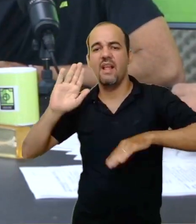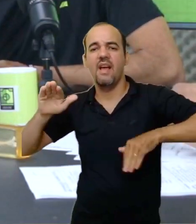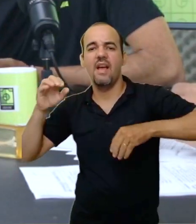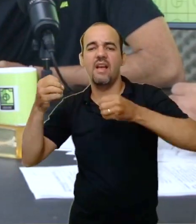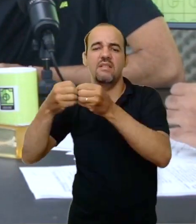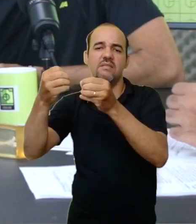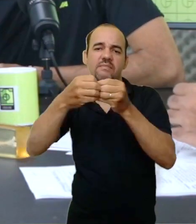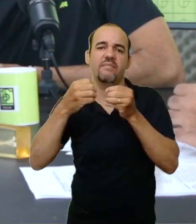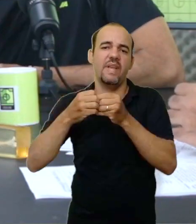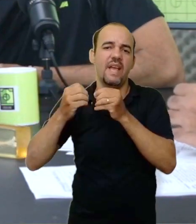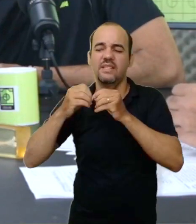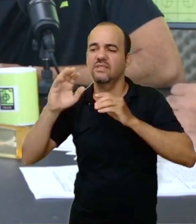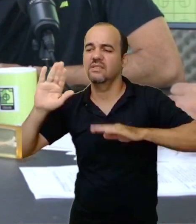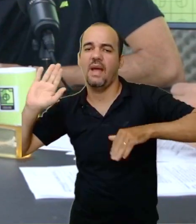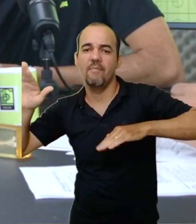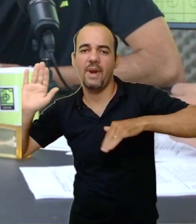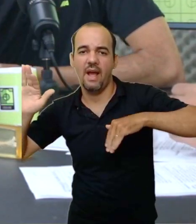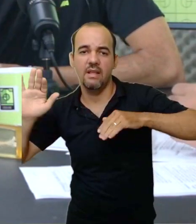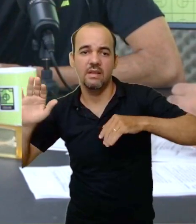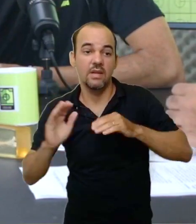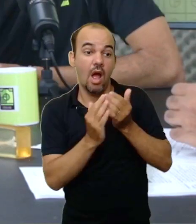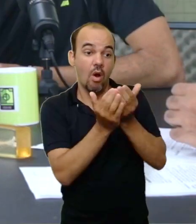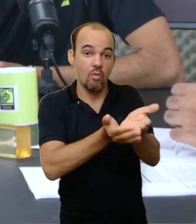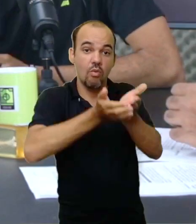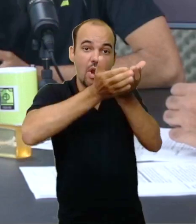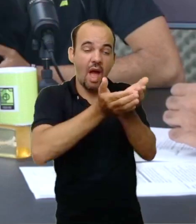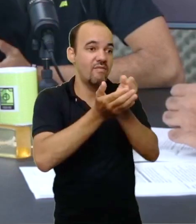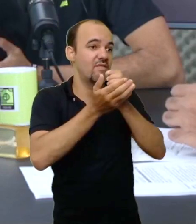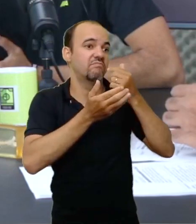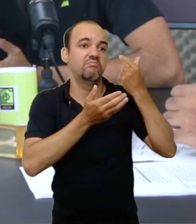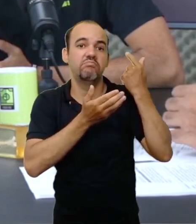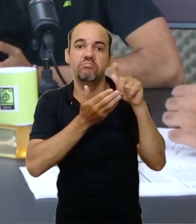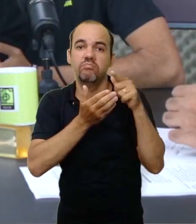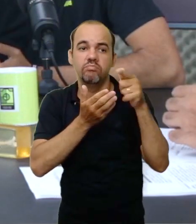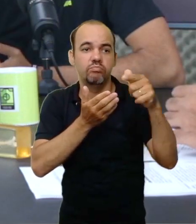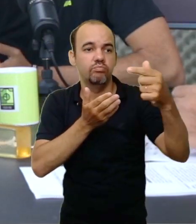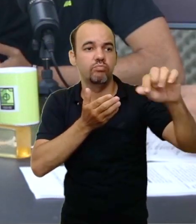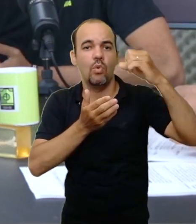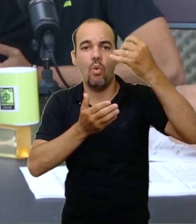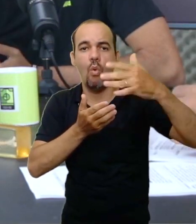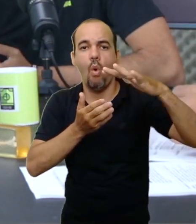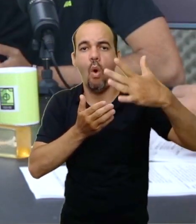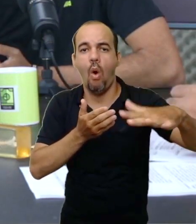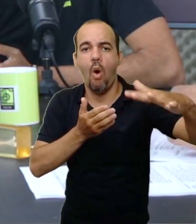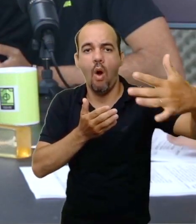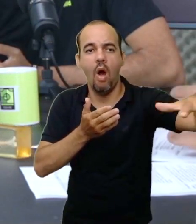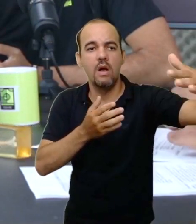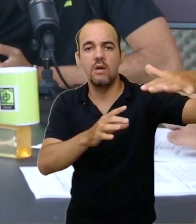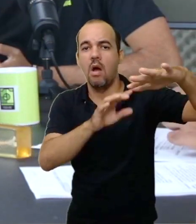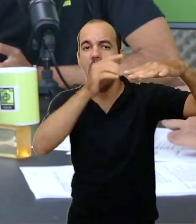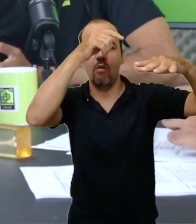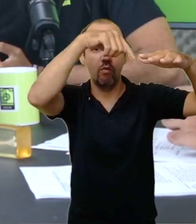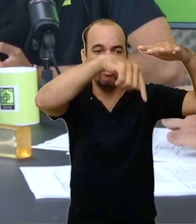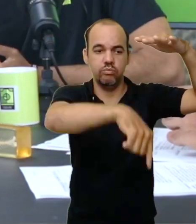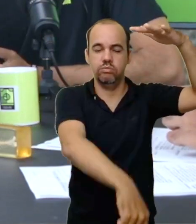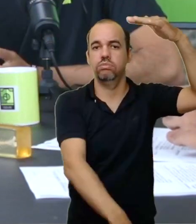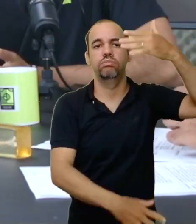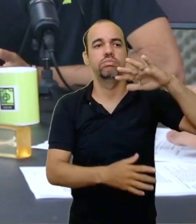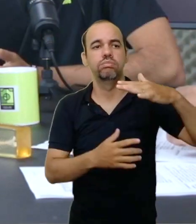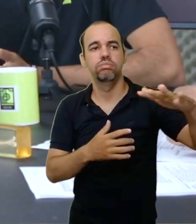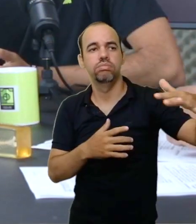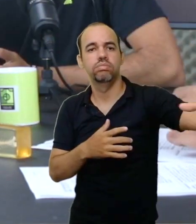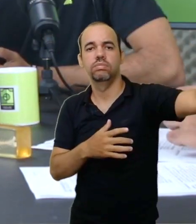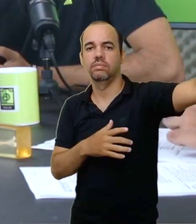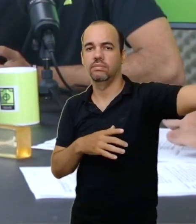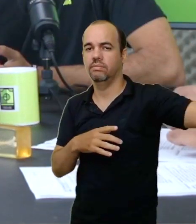próximos sim. da costa, onde a gente tem um impacto, creio eu que seja bem mais severo, né, Gabi? Porque